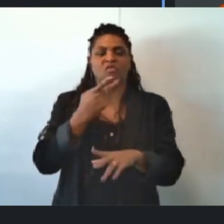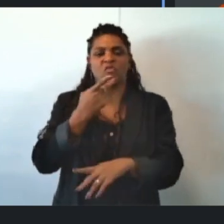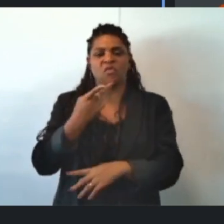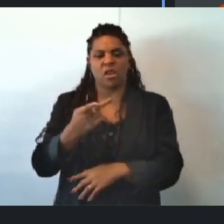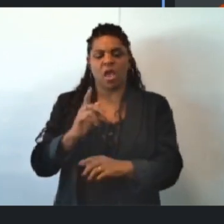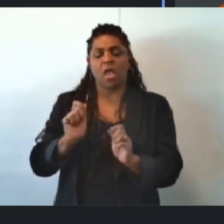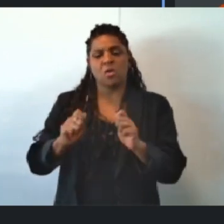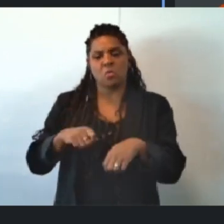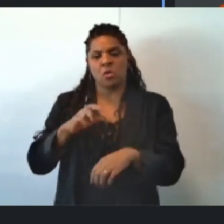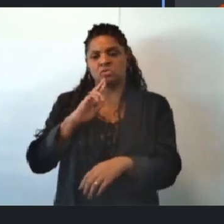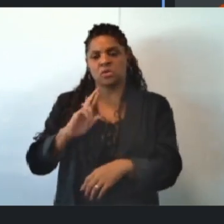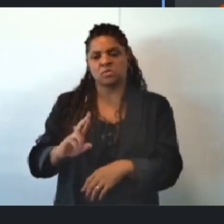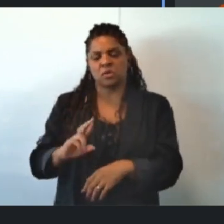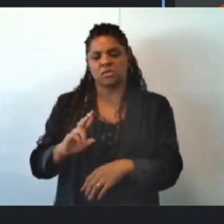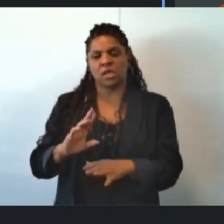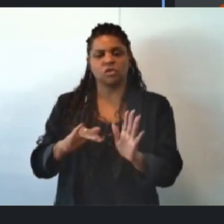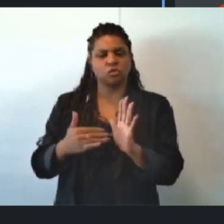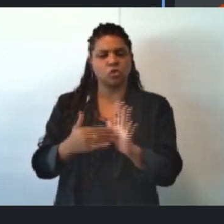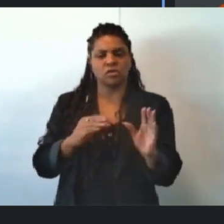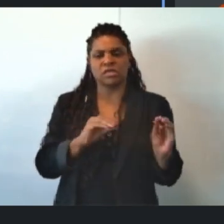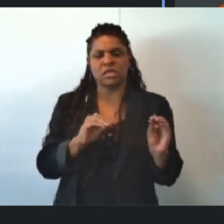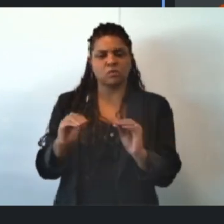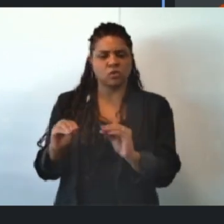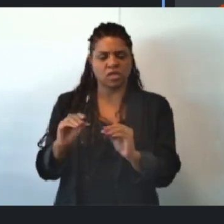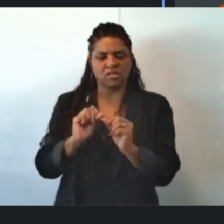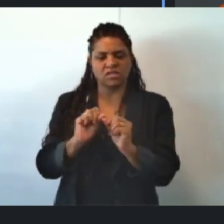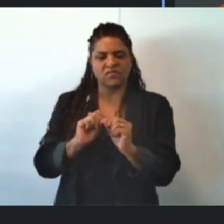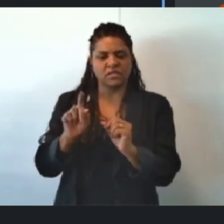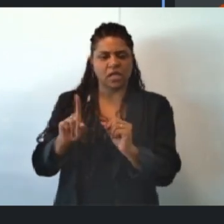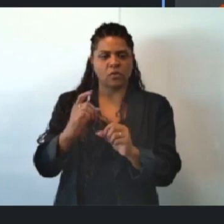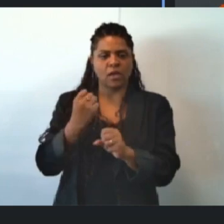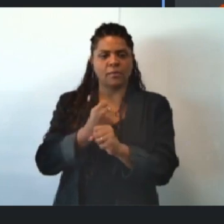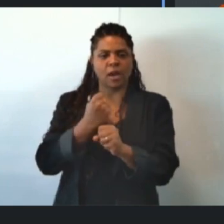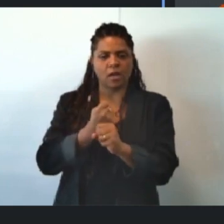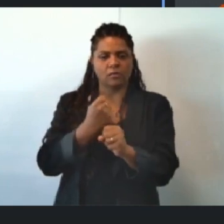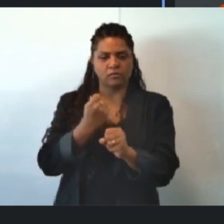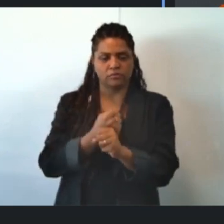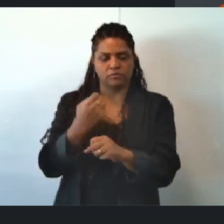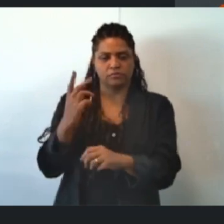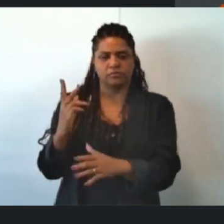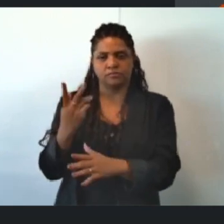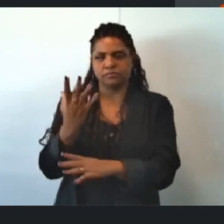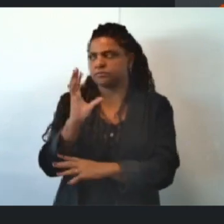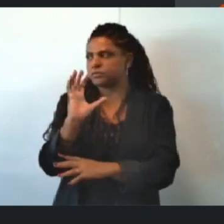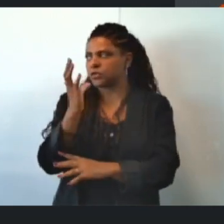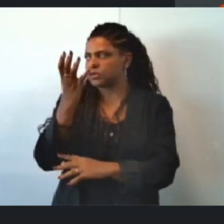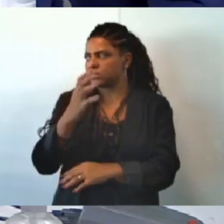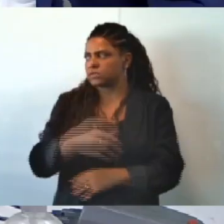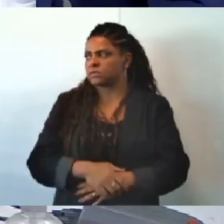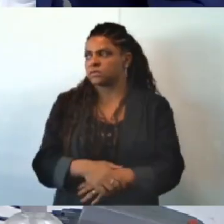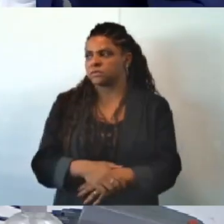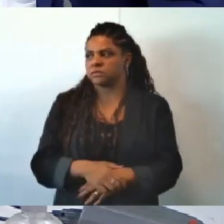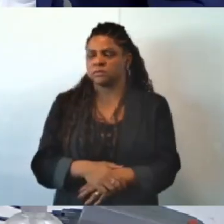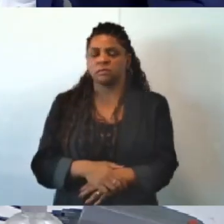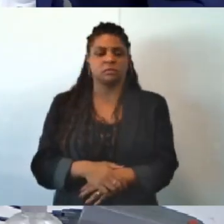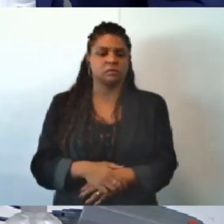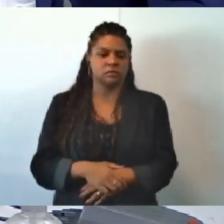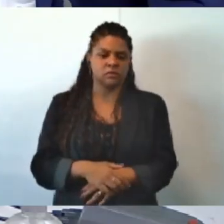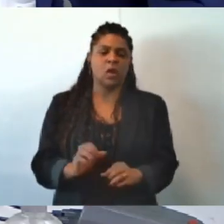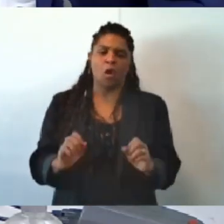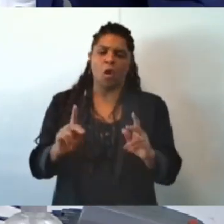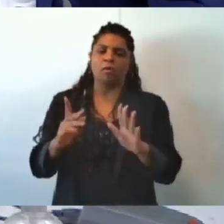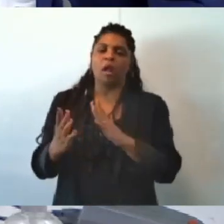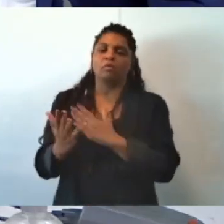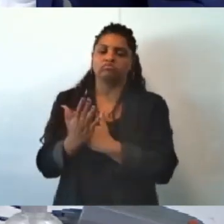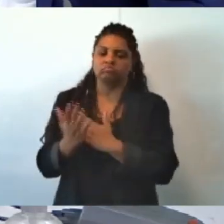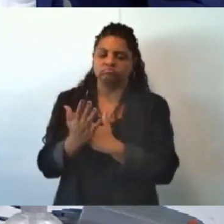respeito das alterações que foram feitas para que a obra acontecesse. Ok, ok. Não, já ajuda bastante, né?